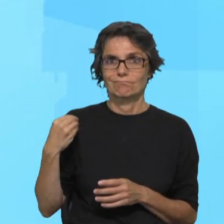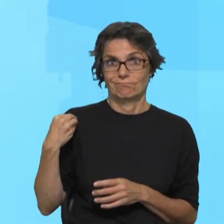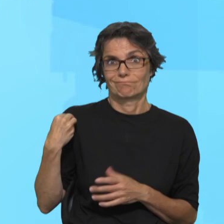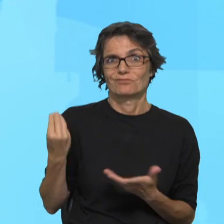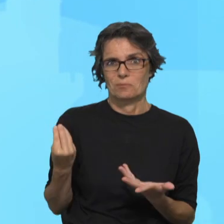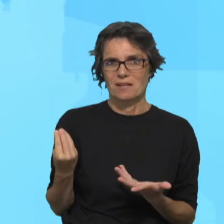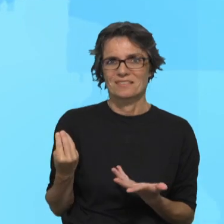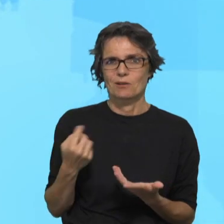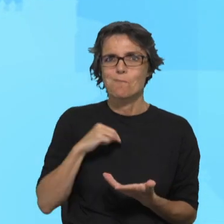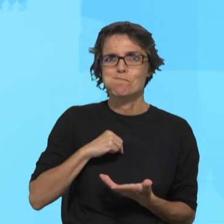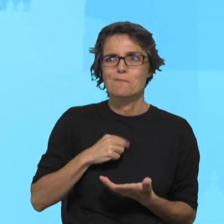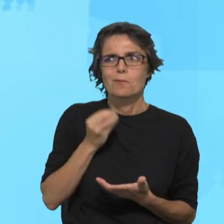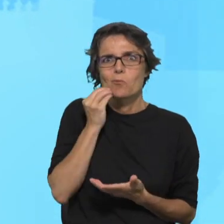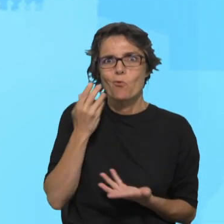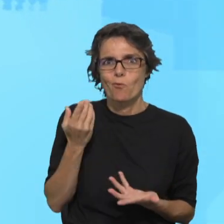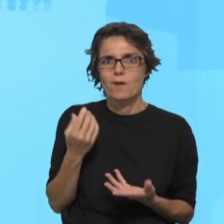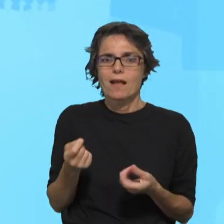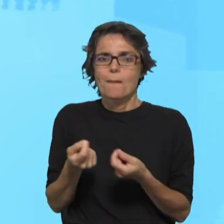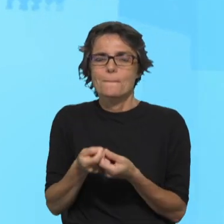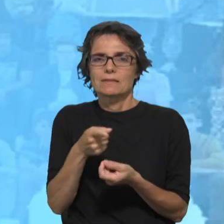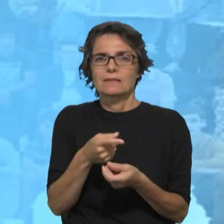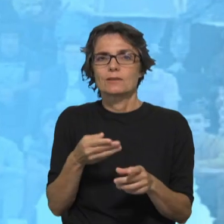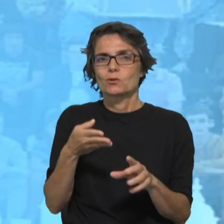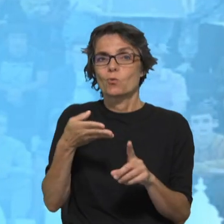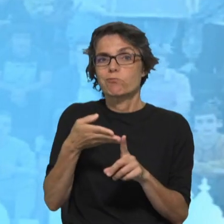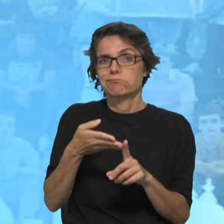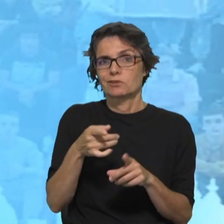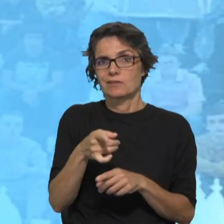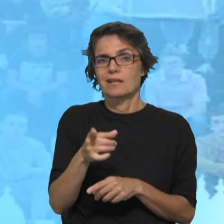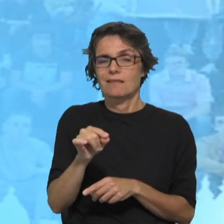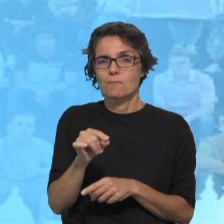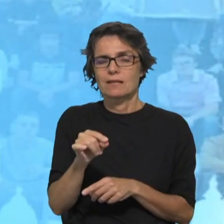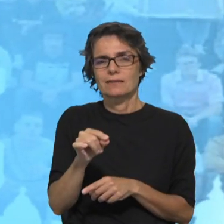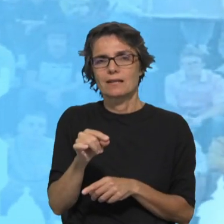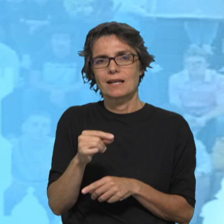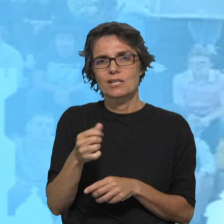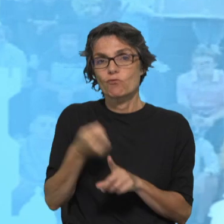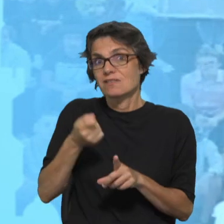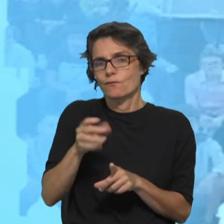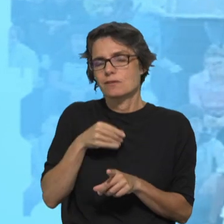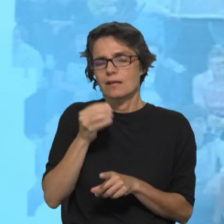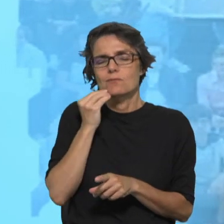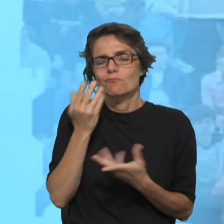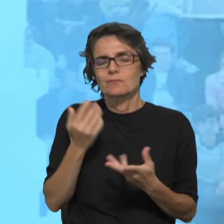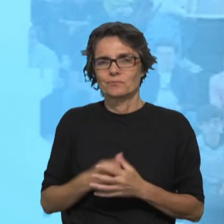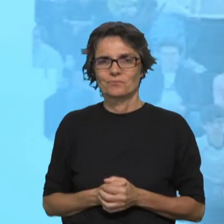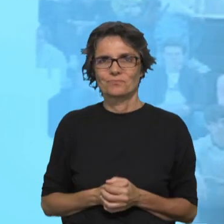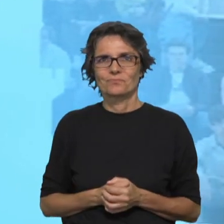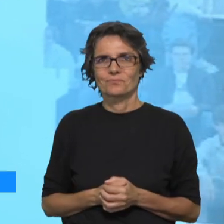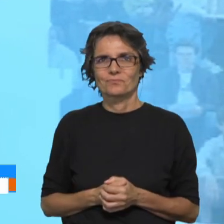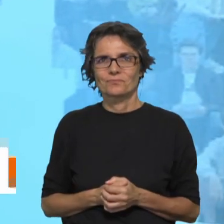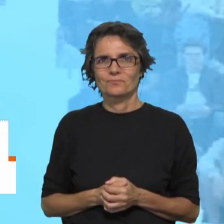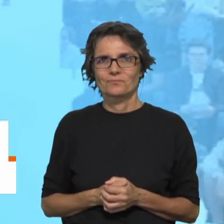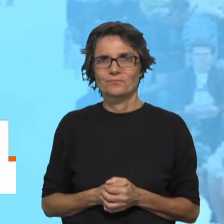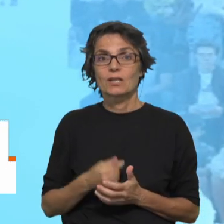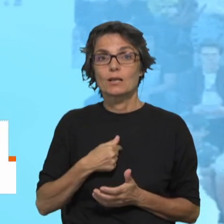esta proximidade, por um lado, aos missionários espiritanos e depois este envolvimento no desafio missionário? Bem, eu tenho